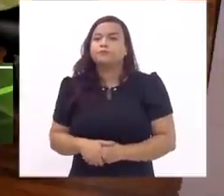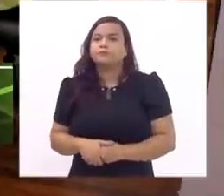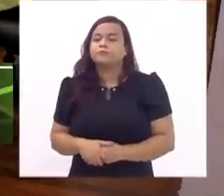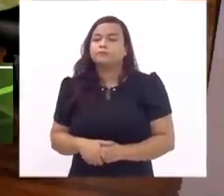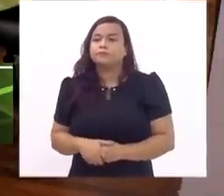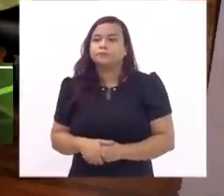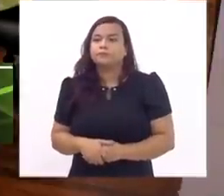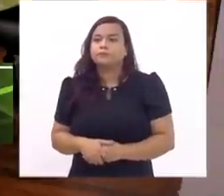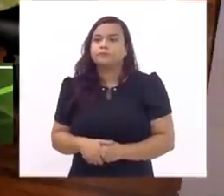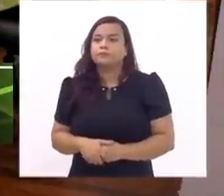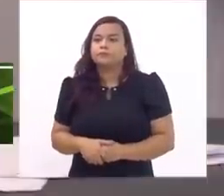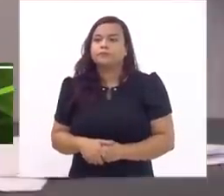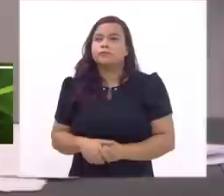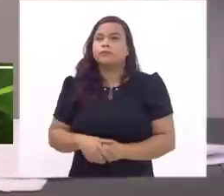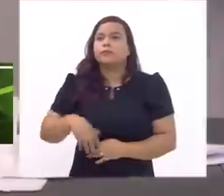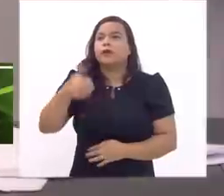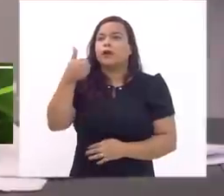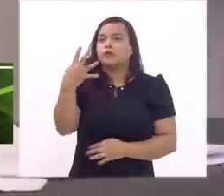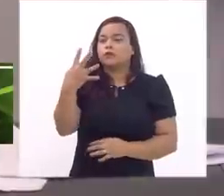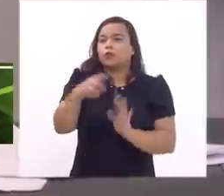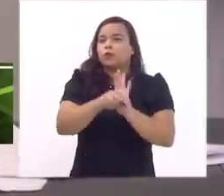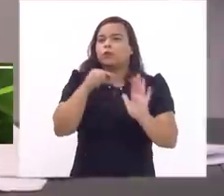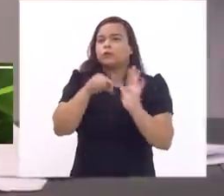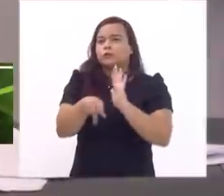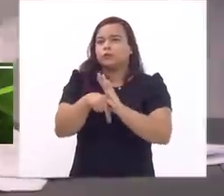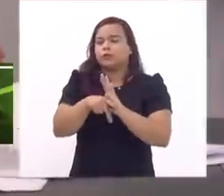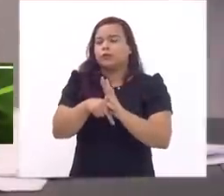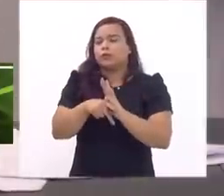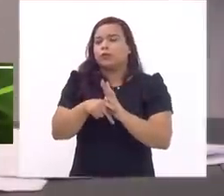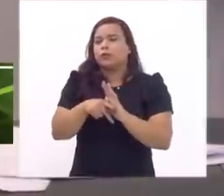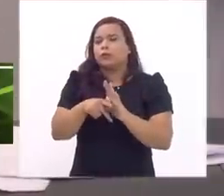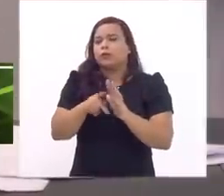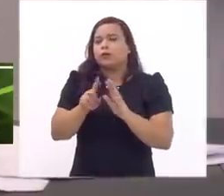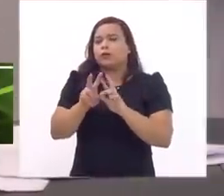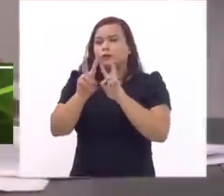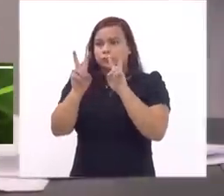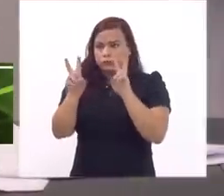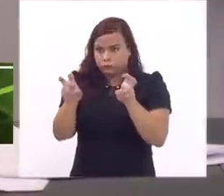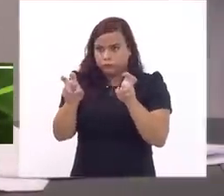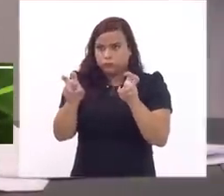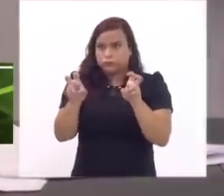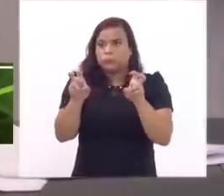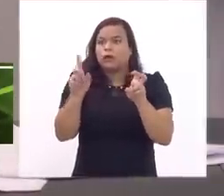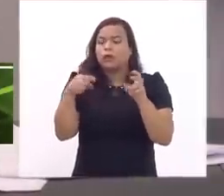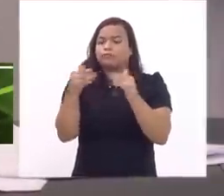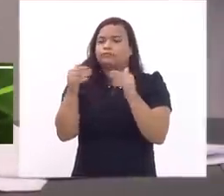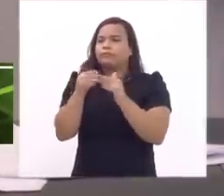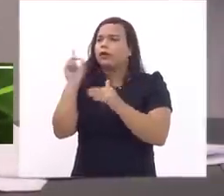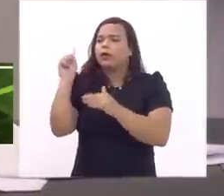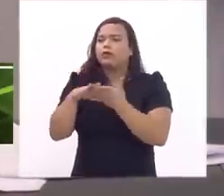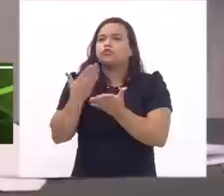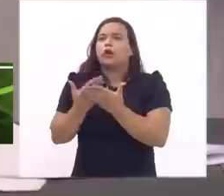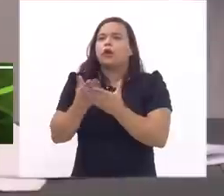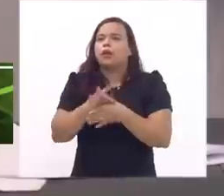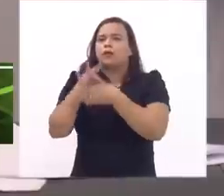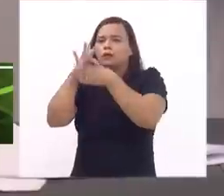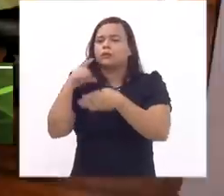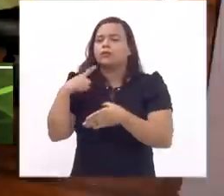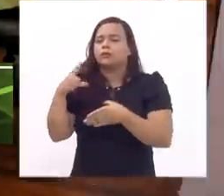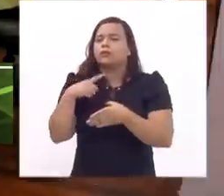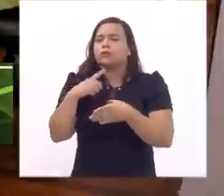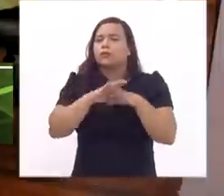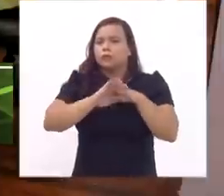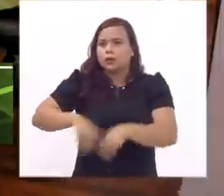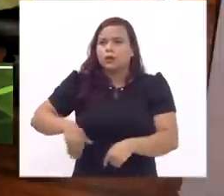Muchas gracias. 14º da pauta pela derrubada. Acordado, Colégio de Líderes. Desculpe, é o 13º que eu perdi aqui,